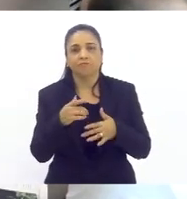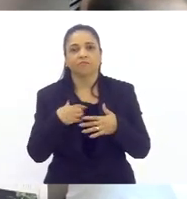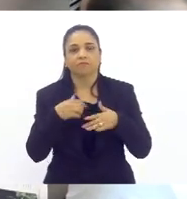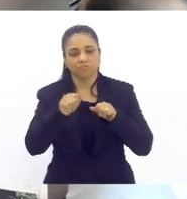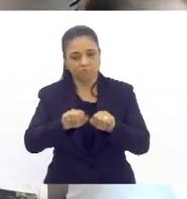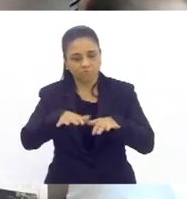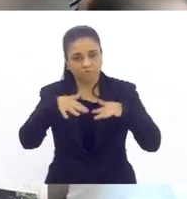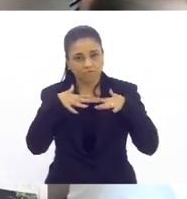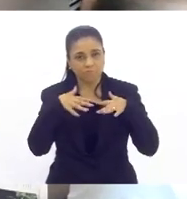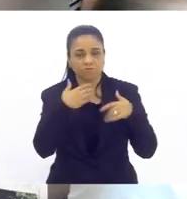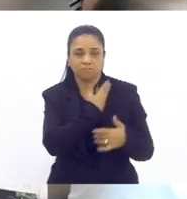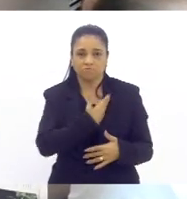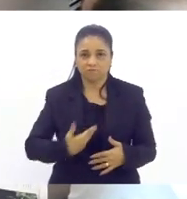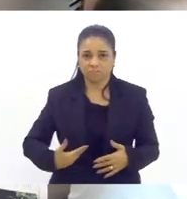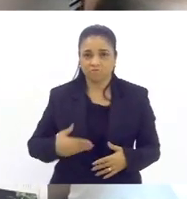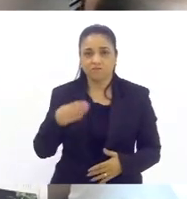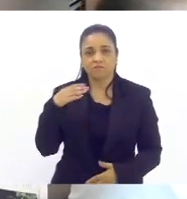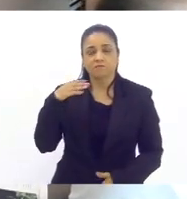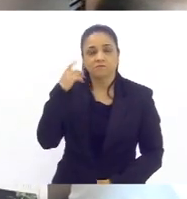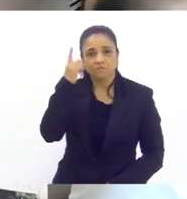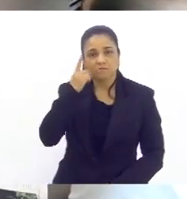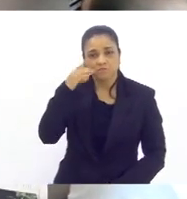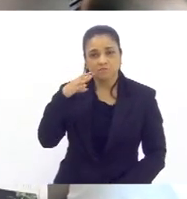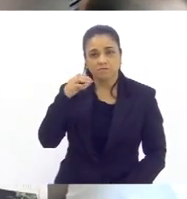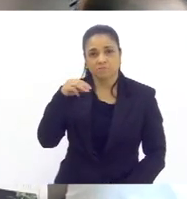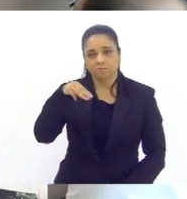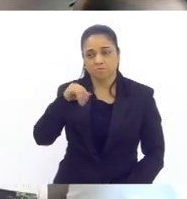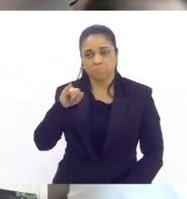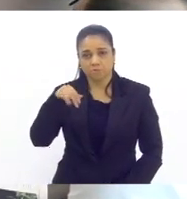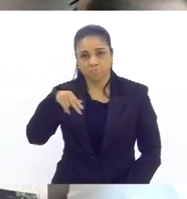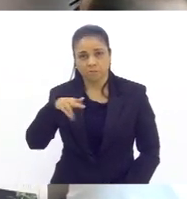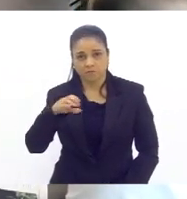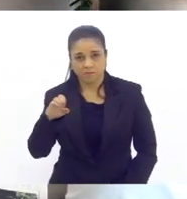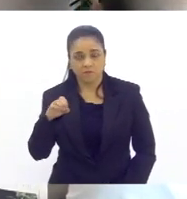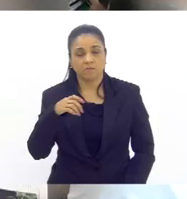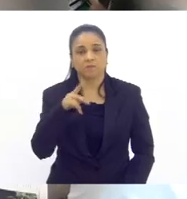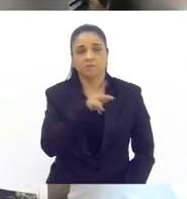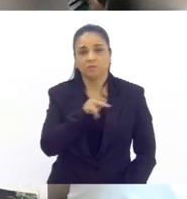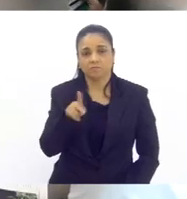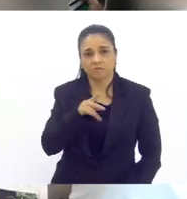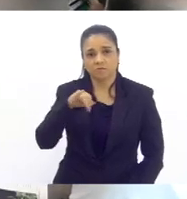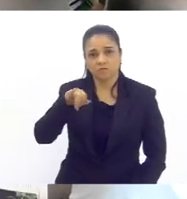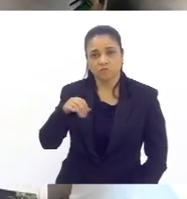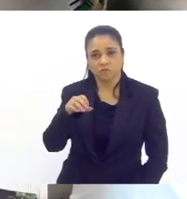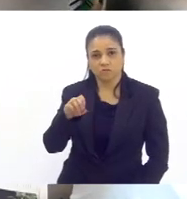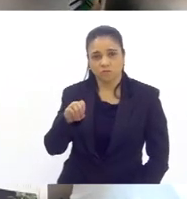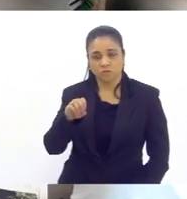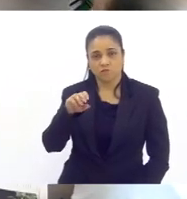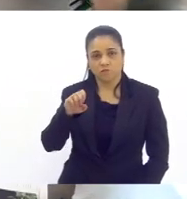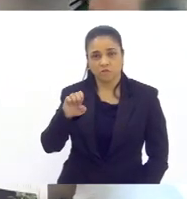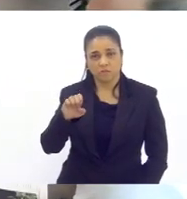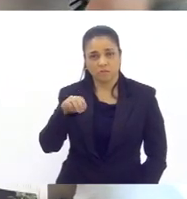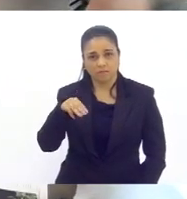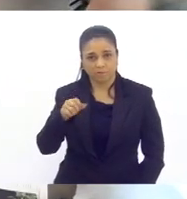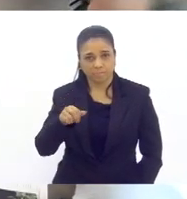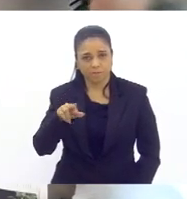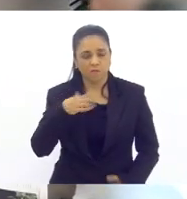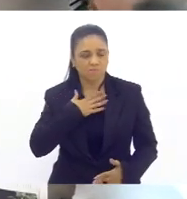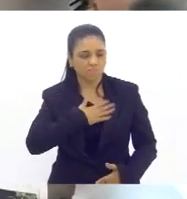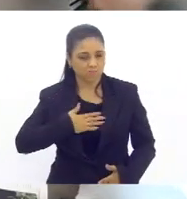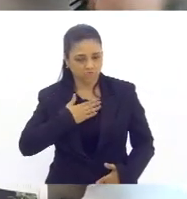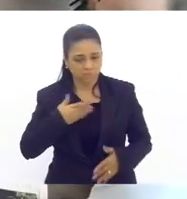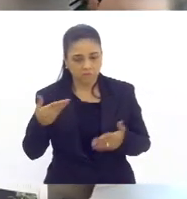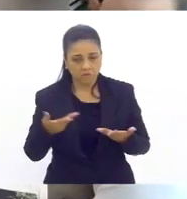nome do deputado Carlos Mickey Deputado Josimar muita satisfação que eu tô aqui é sempre